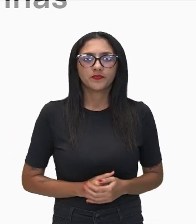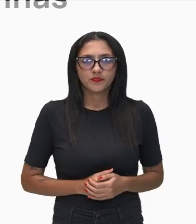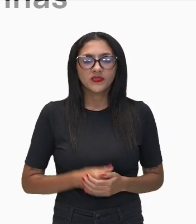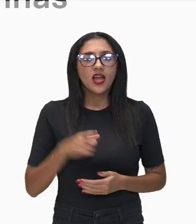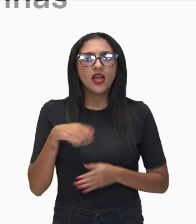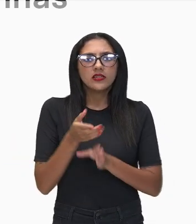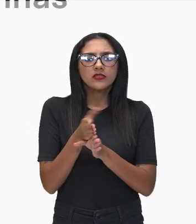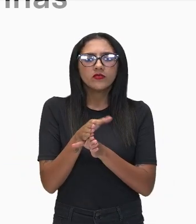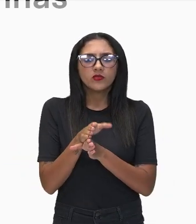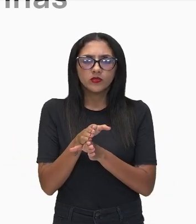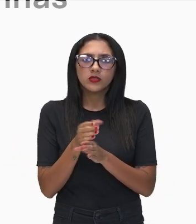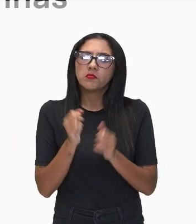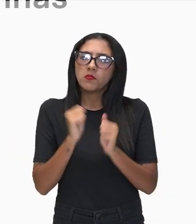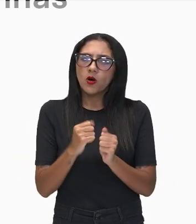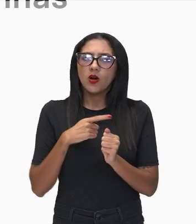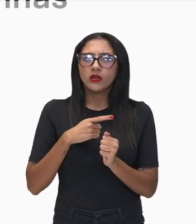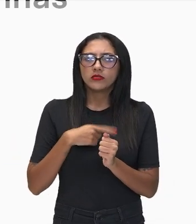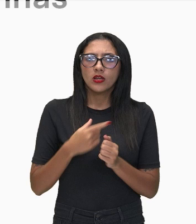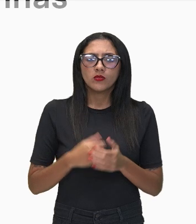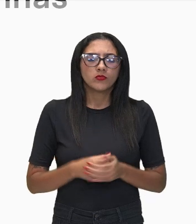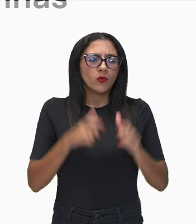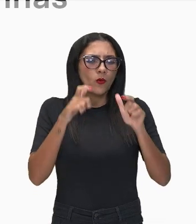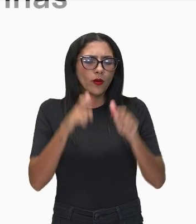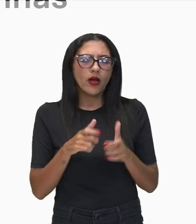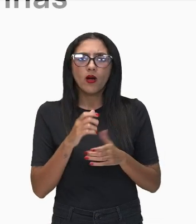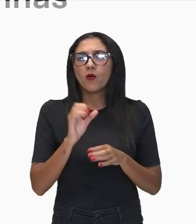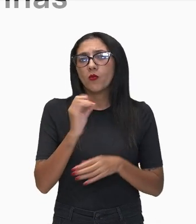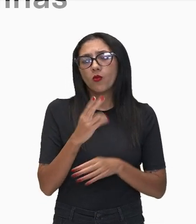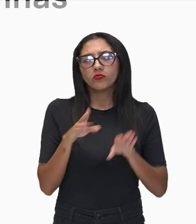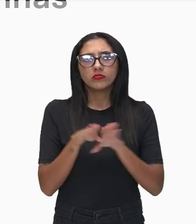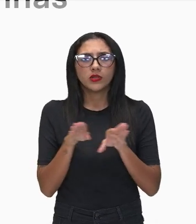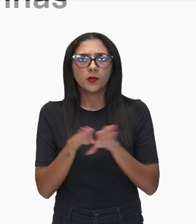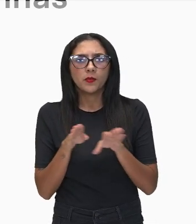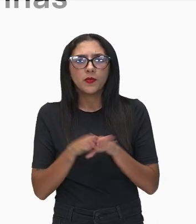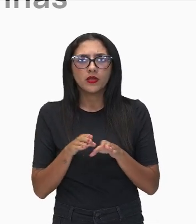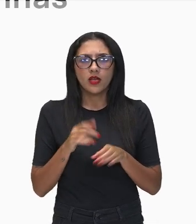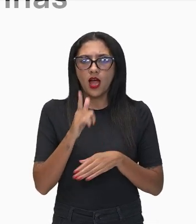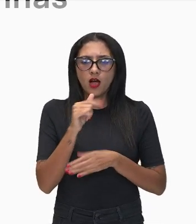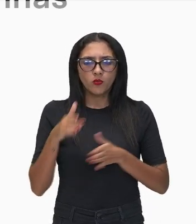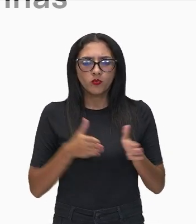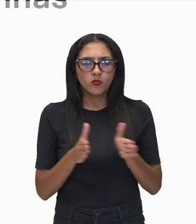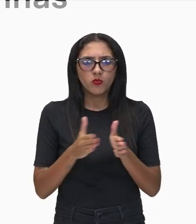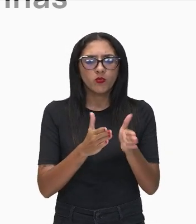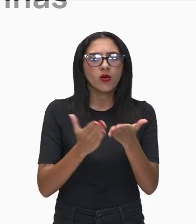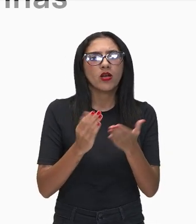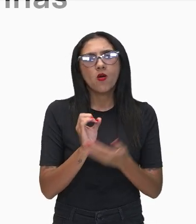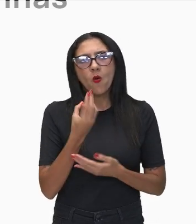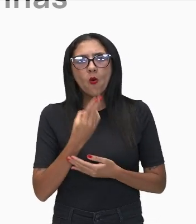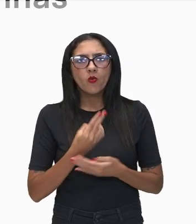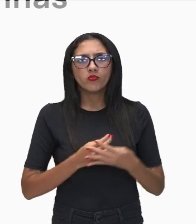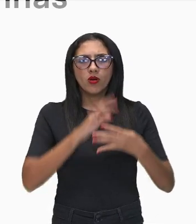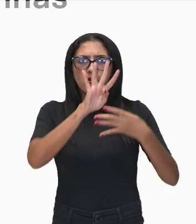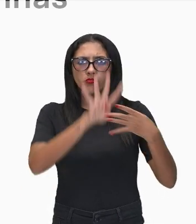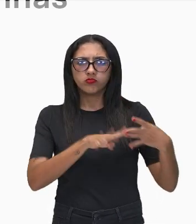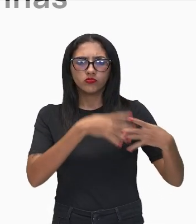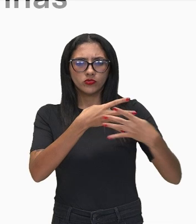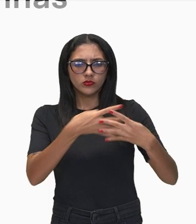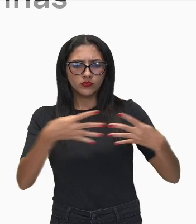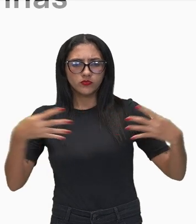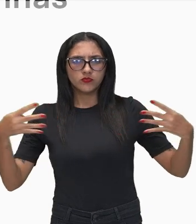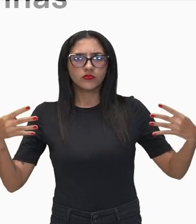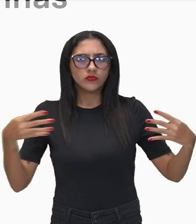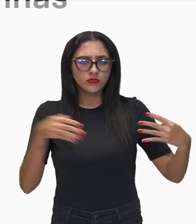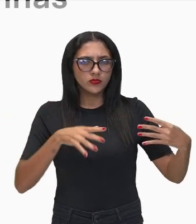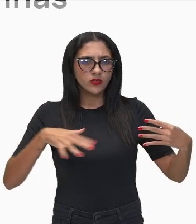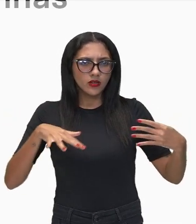elas podem ser físicas, pode ser um rio, uma montanha, podem ser cercas separando países, né, separando